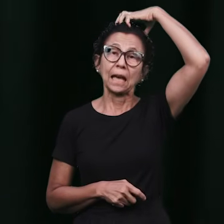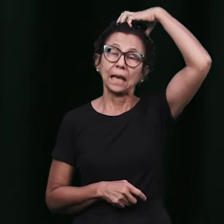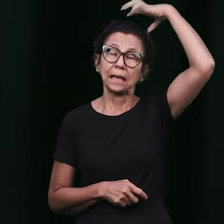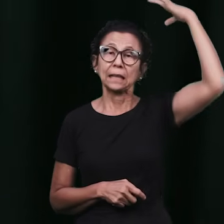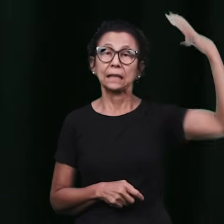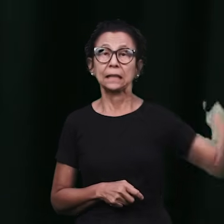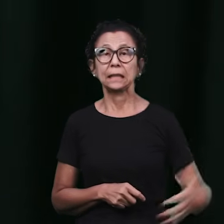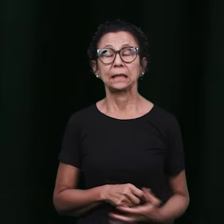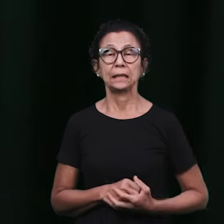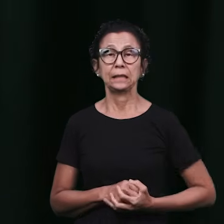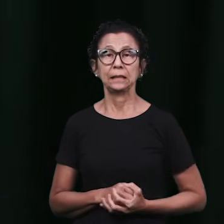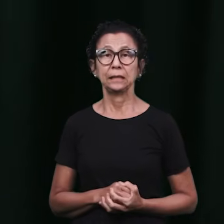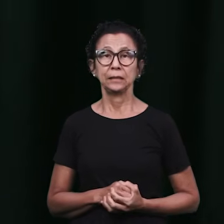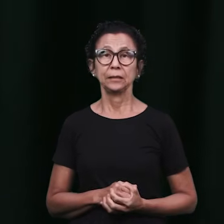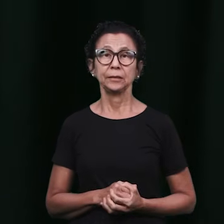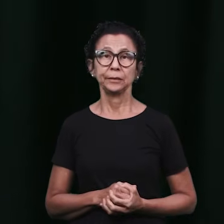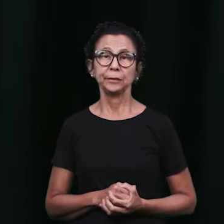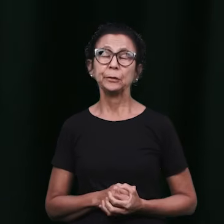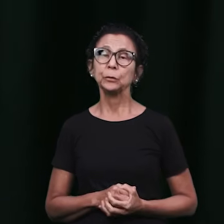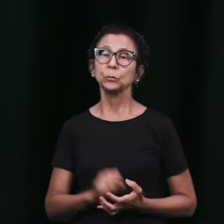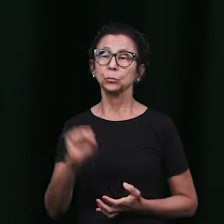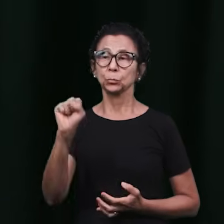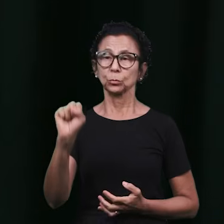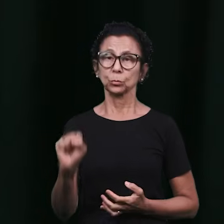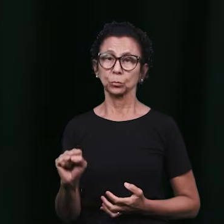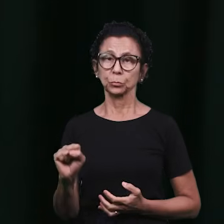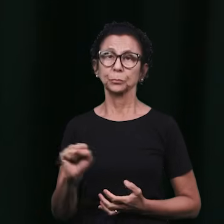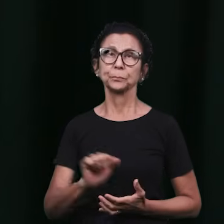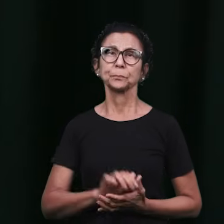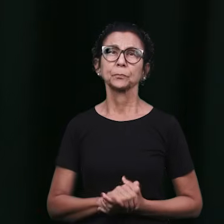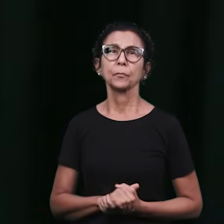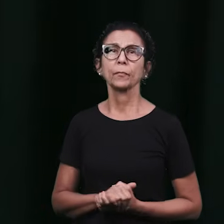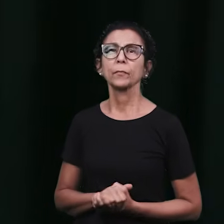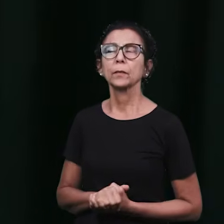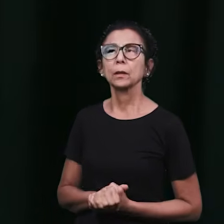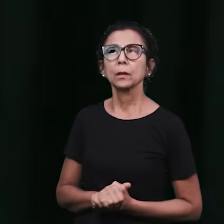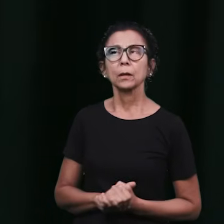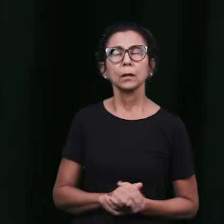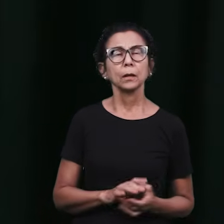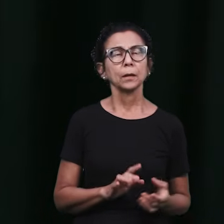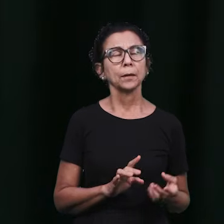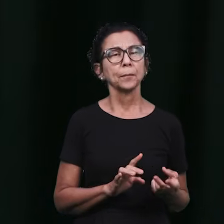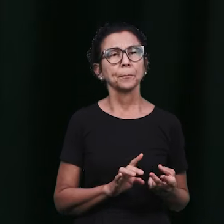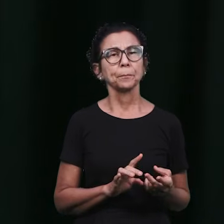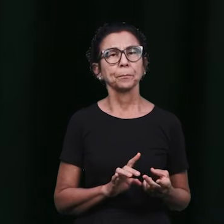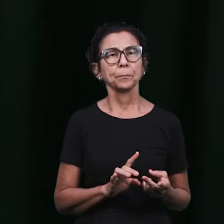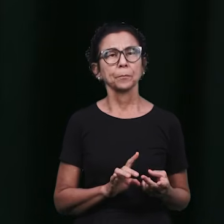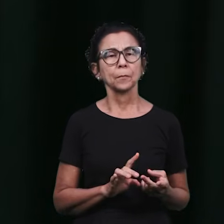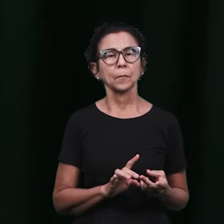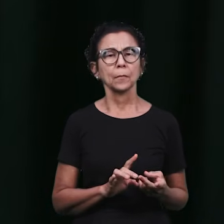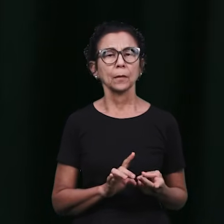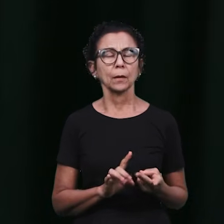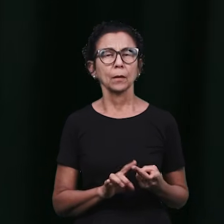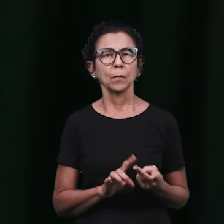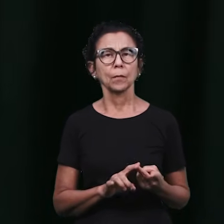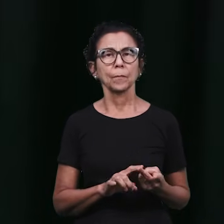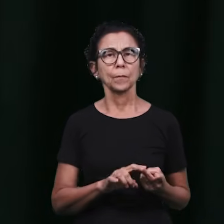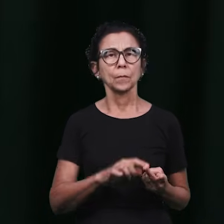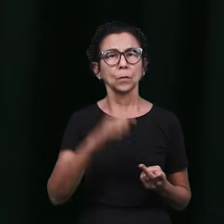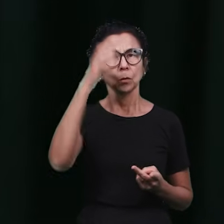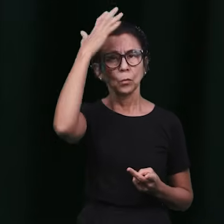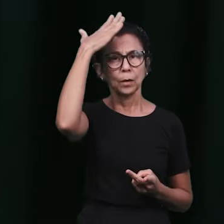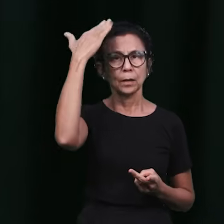Sul, Judá e Benjamim. Nós sabemos que logo depois de Salomão, eh, veio